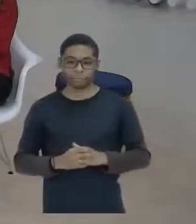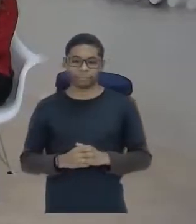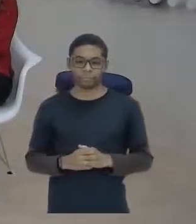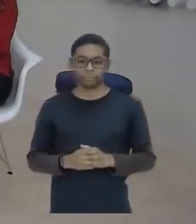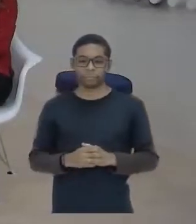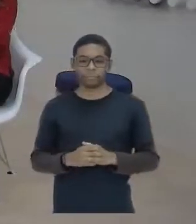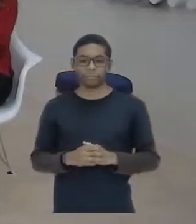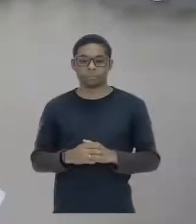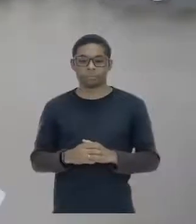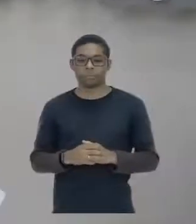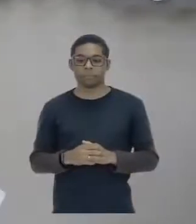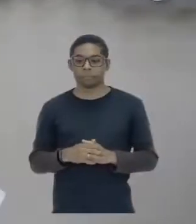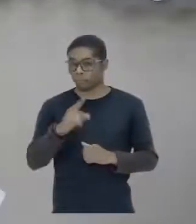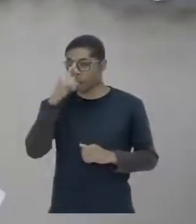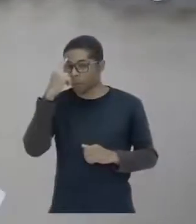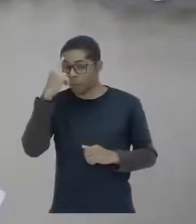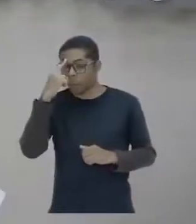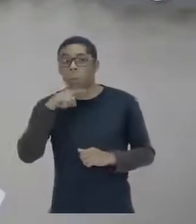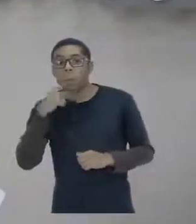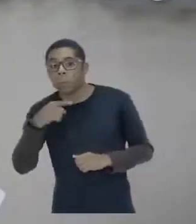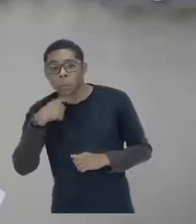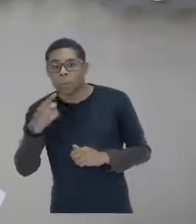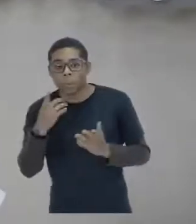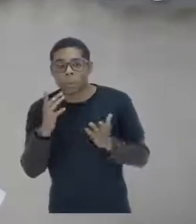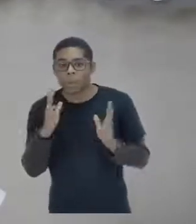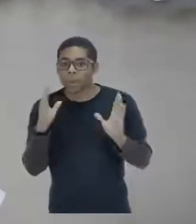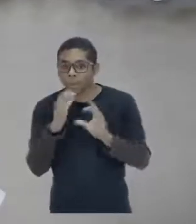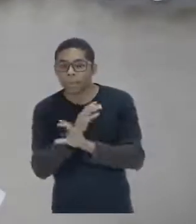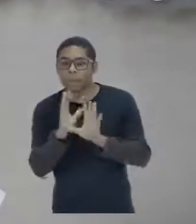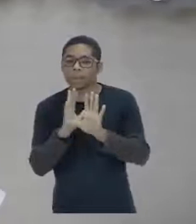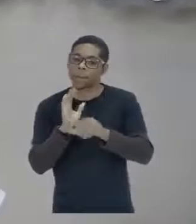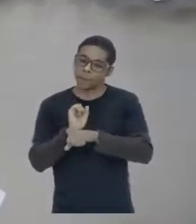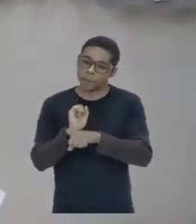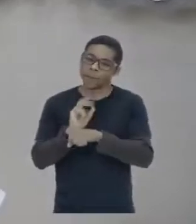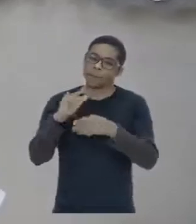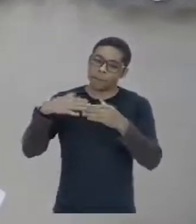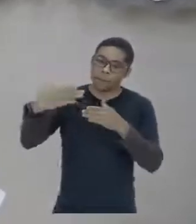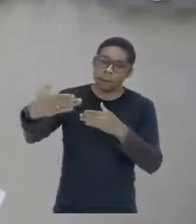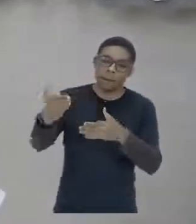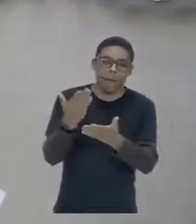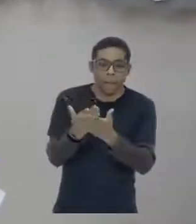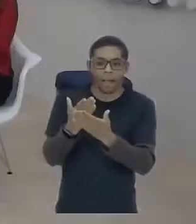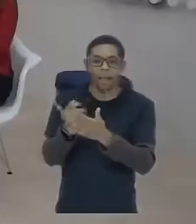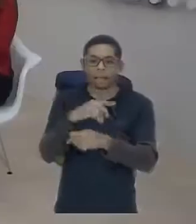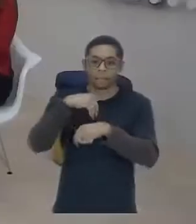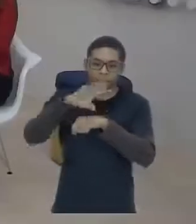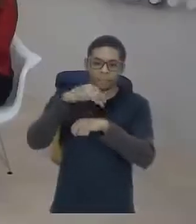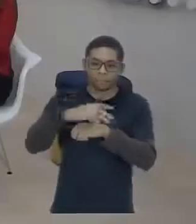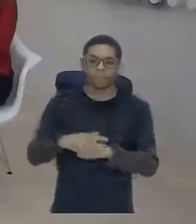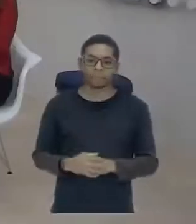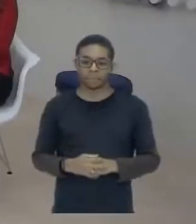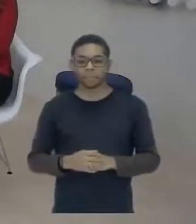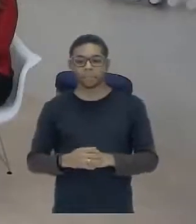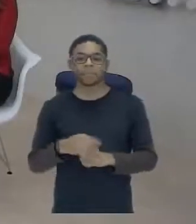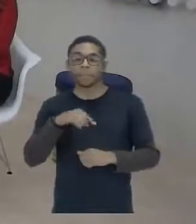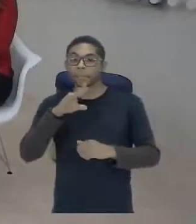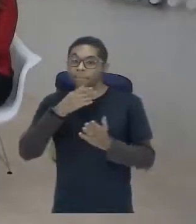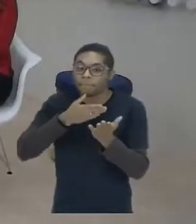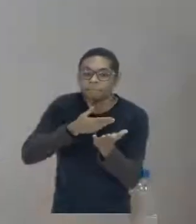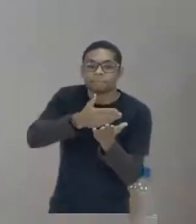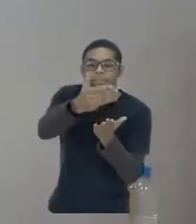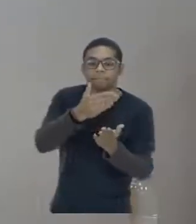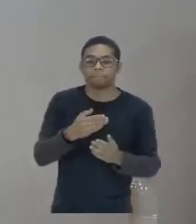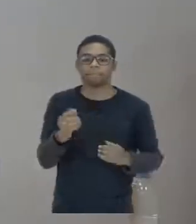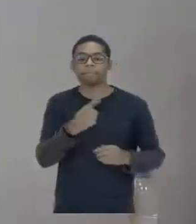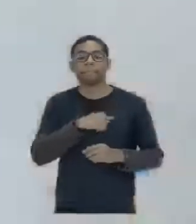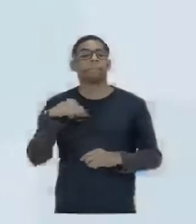pesquisa. Para começar. Se está com dúvida ainda lá na conclusão, aguarde que virão mais aulas e a gente vai sanar suas dúvidas. Exato. Hoje foi só um start. Exato. O que